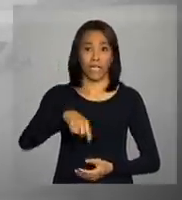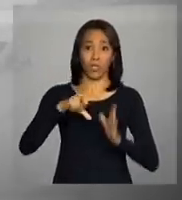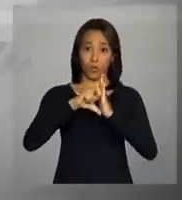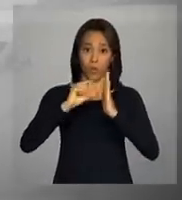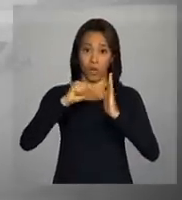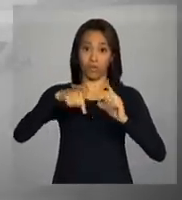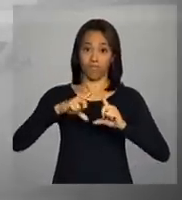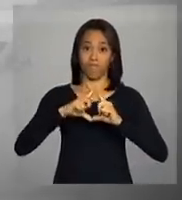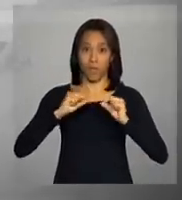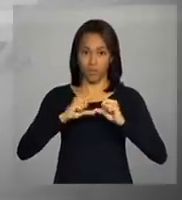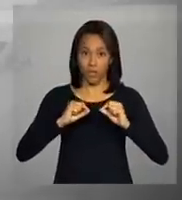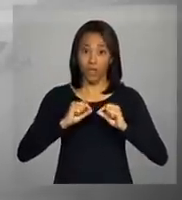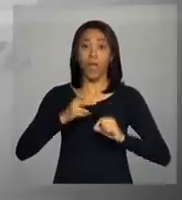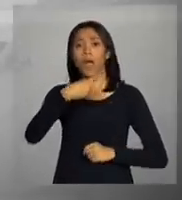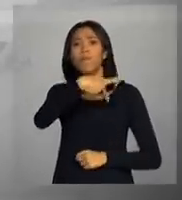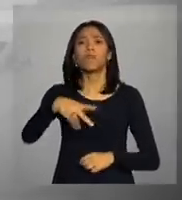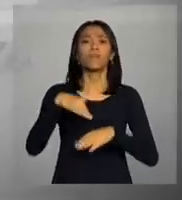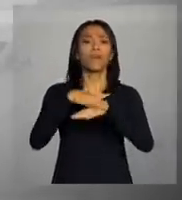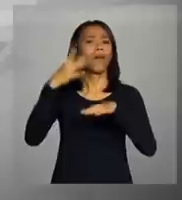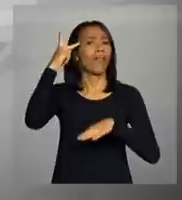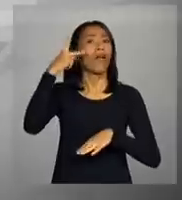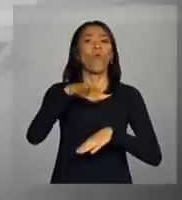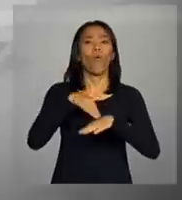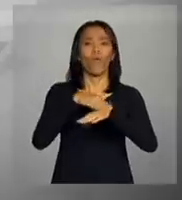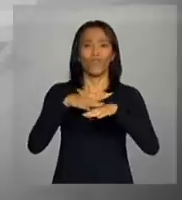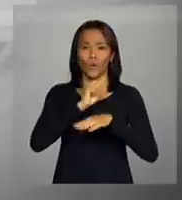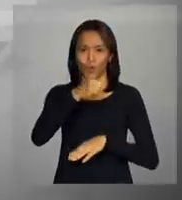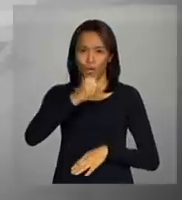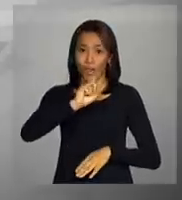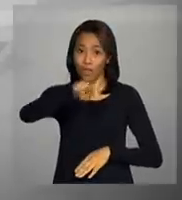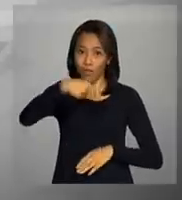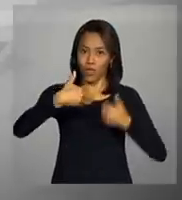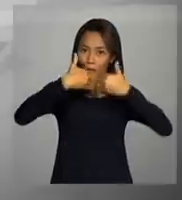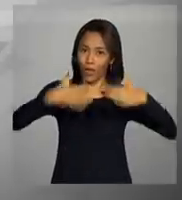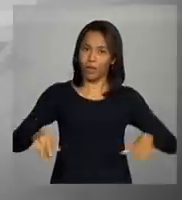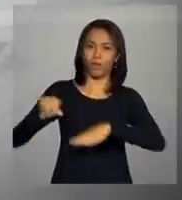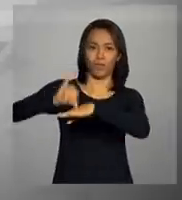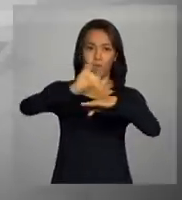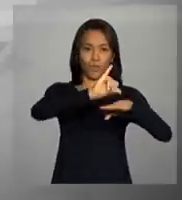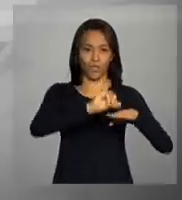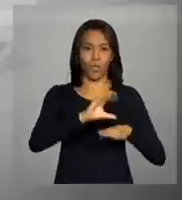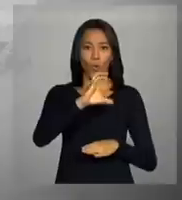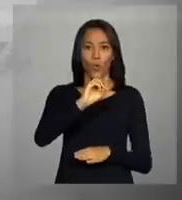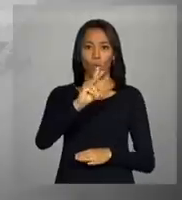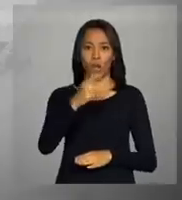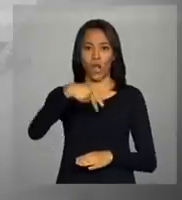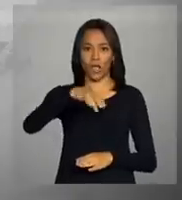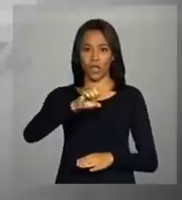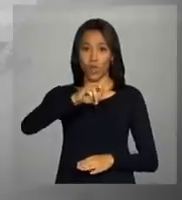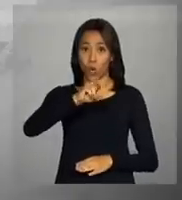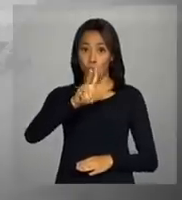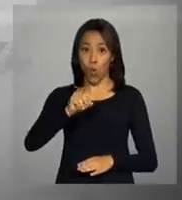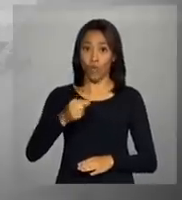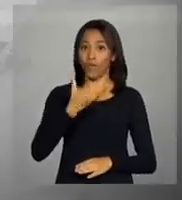em Brasília. A presidenta conversou com jornalistas após a abertura da exposição O Olhar Que Ouve,